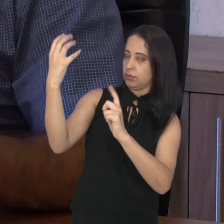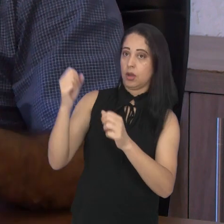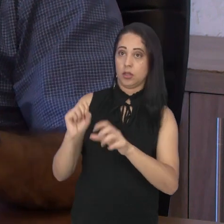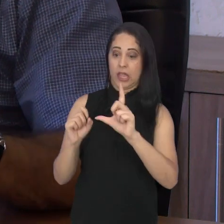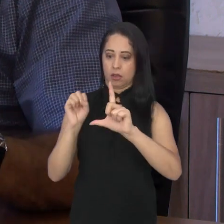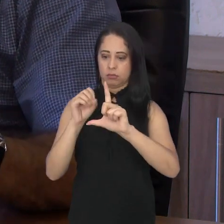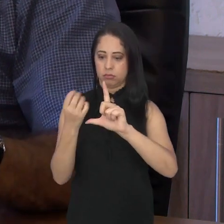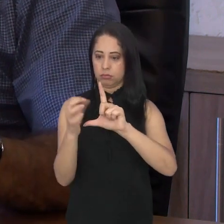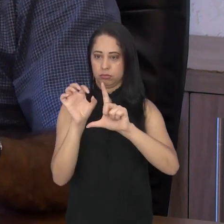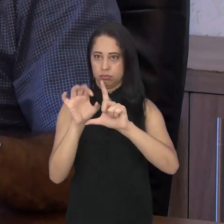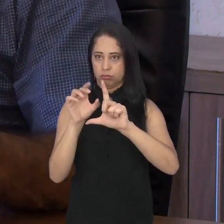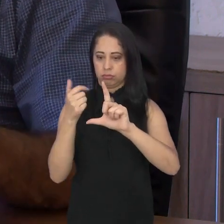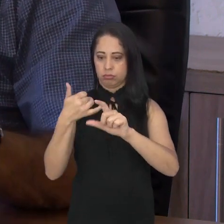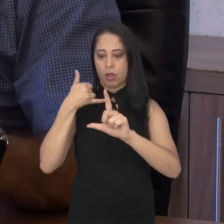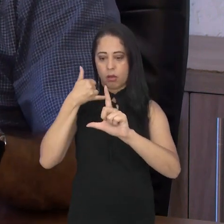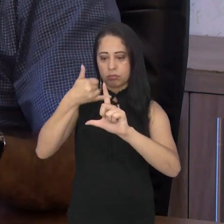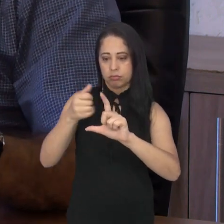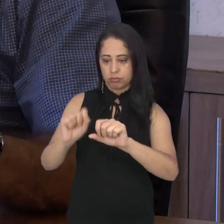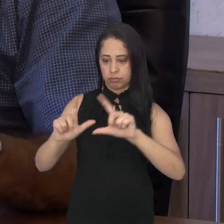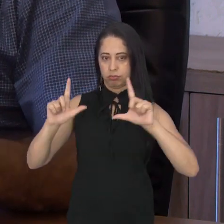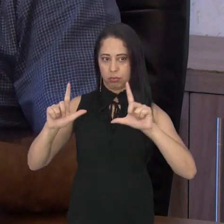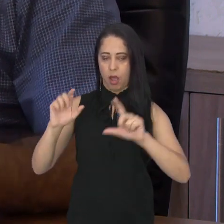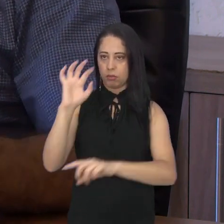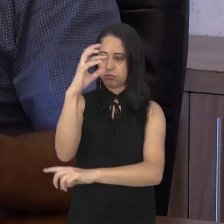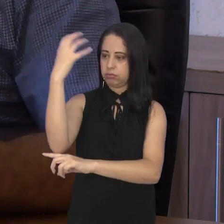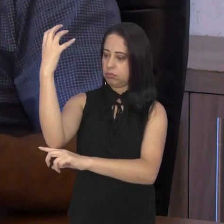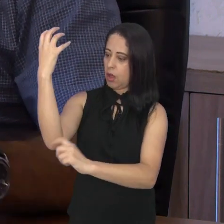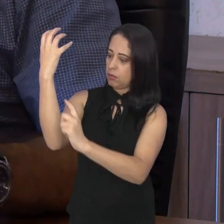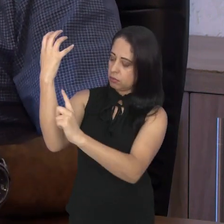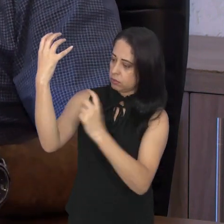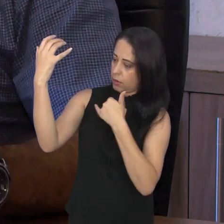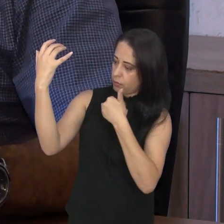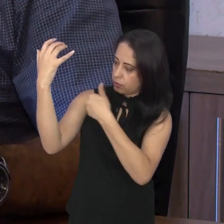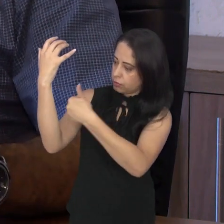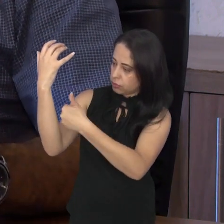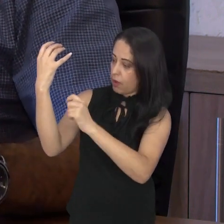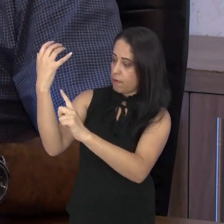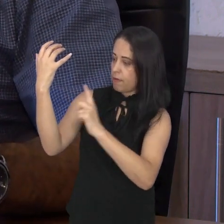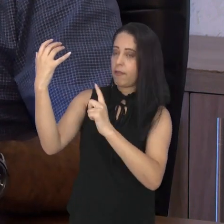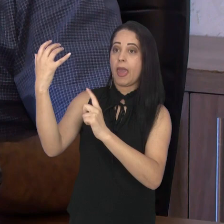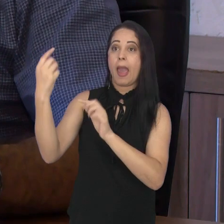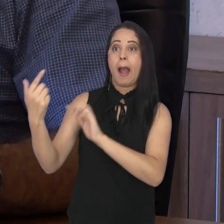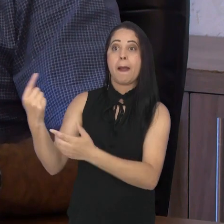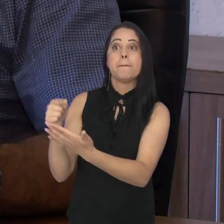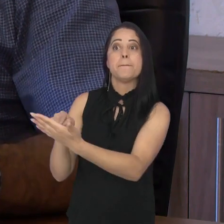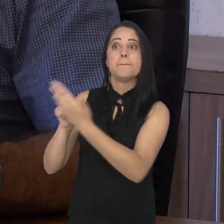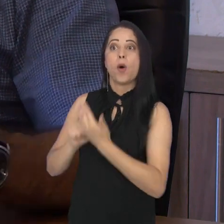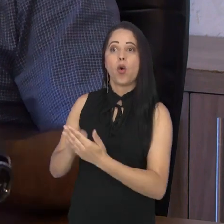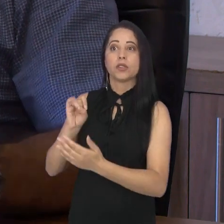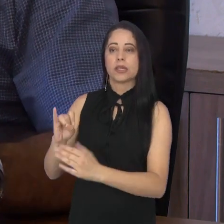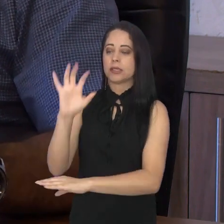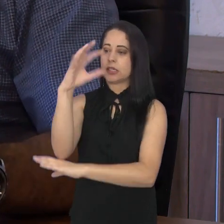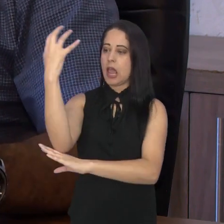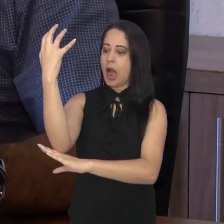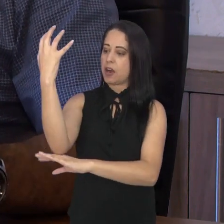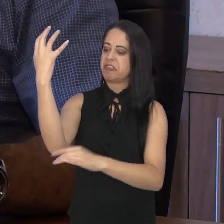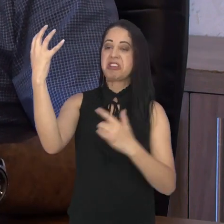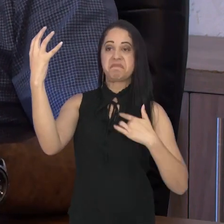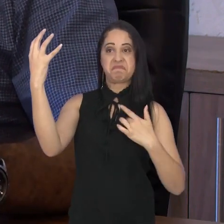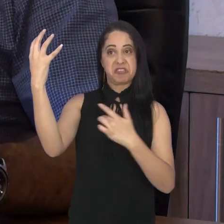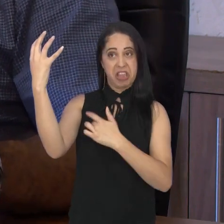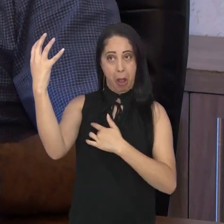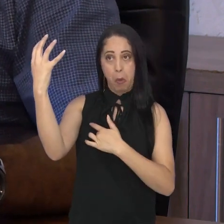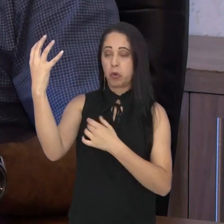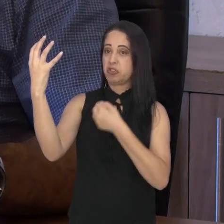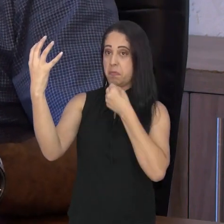onde você tem o QR Code, você faz a leitura, e esse diagnóstico ele nos dá a saúde da